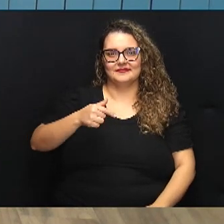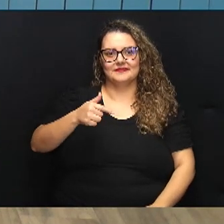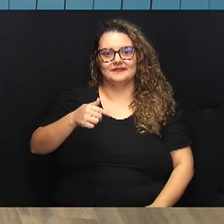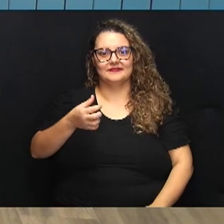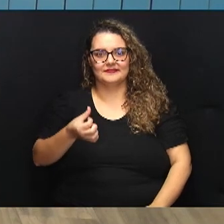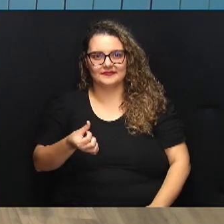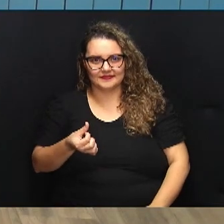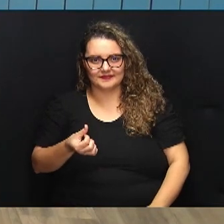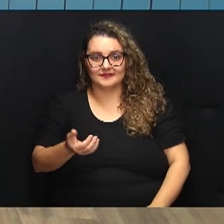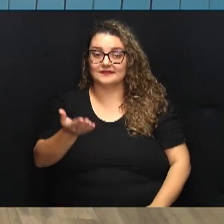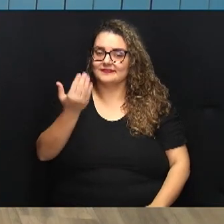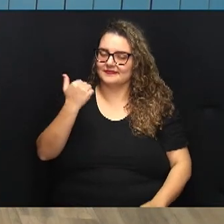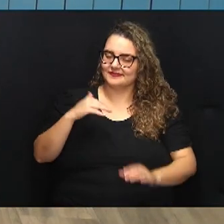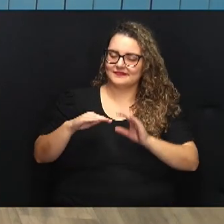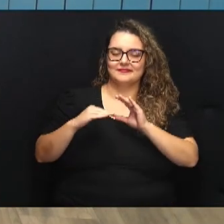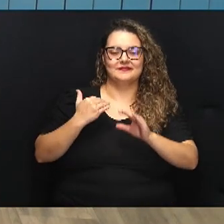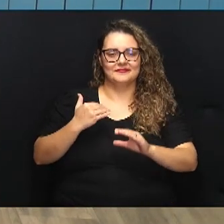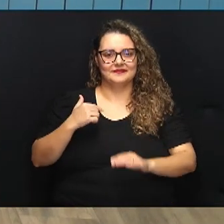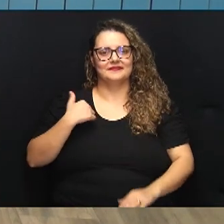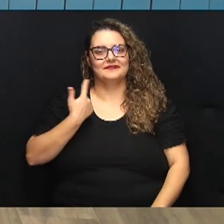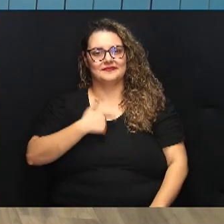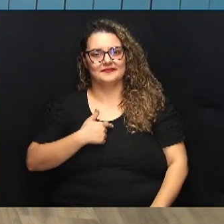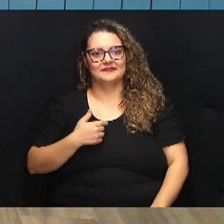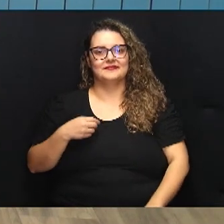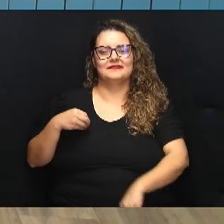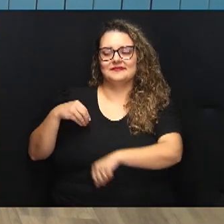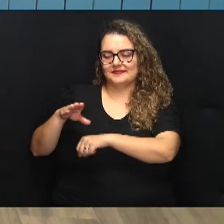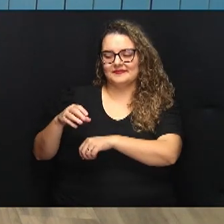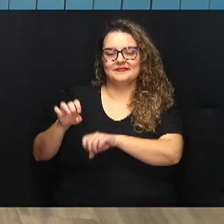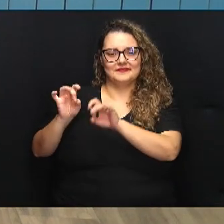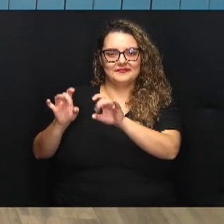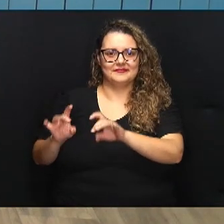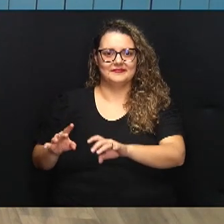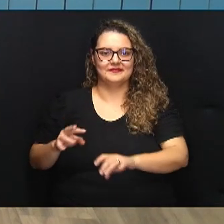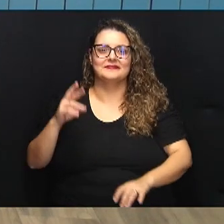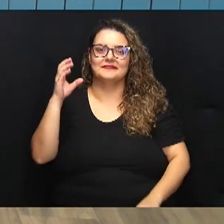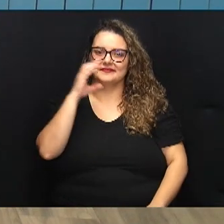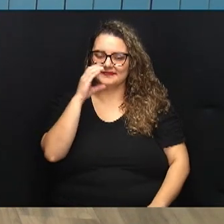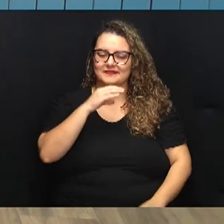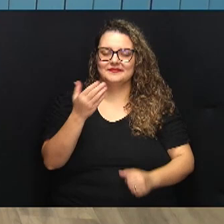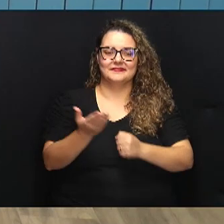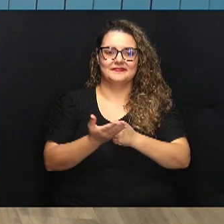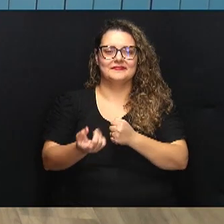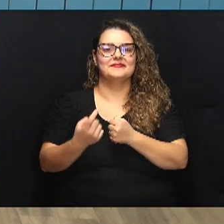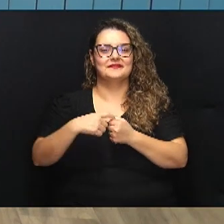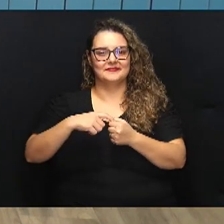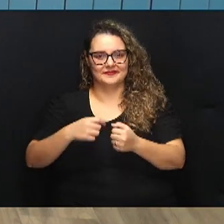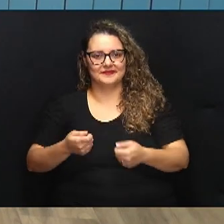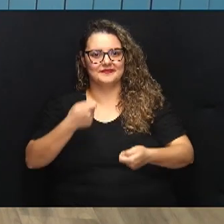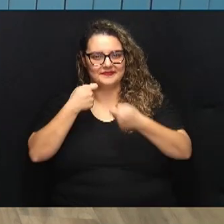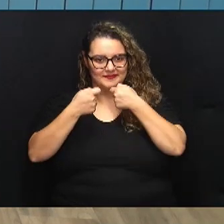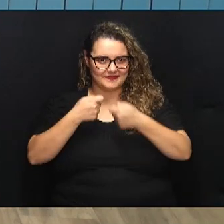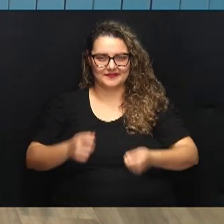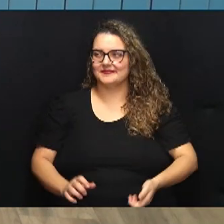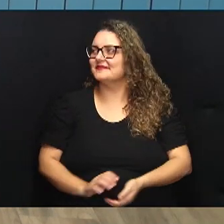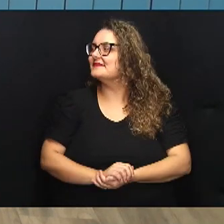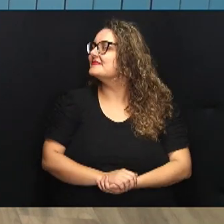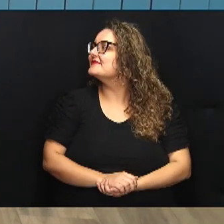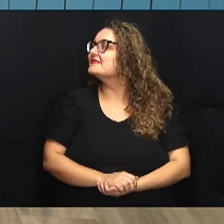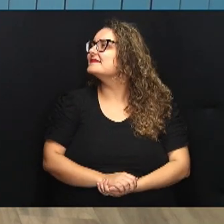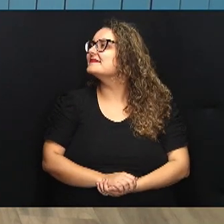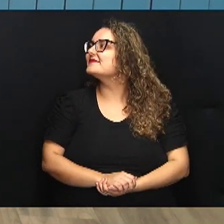978293776. Manda o seu questionamento que eu repasso para a especialista. Rápido intervalo e na volta tem entrevista ao vivo.